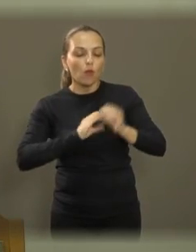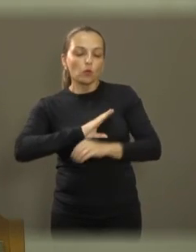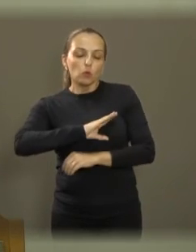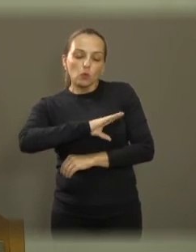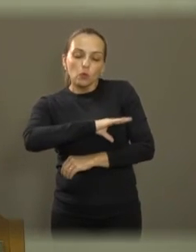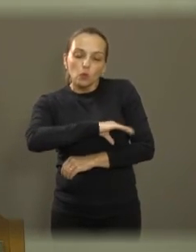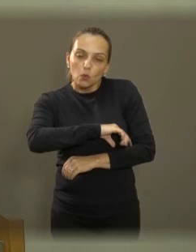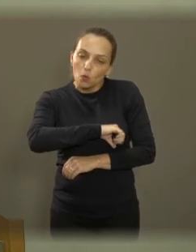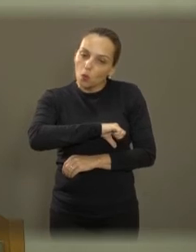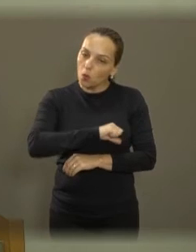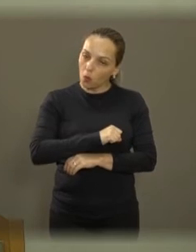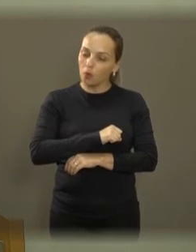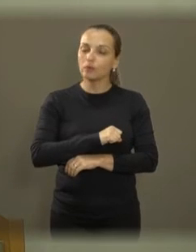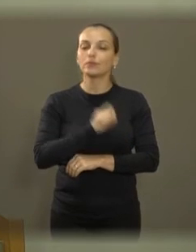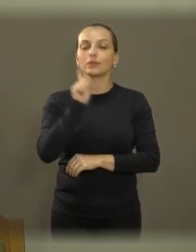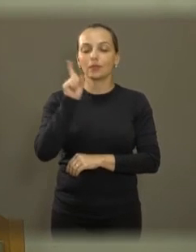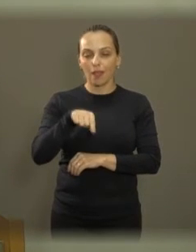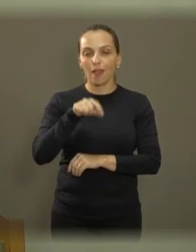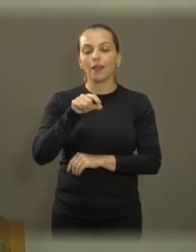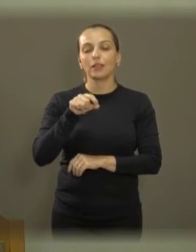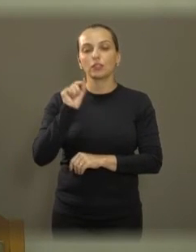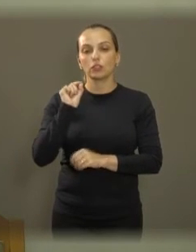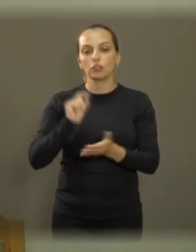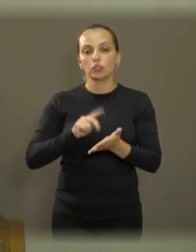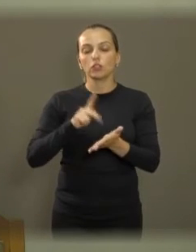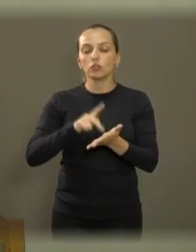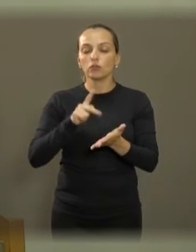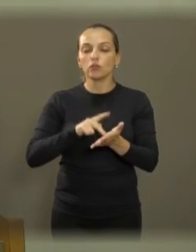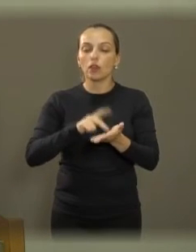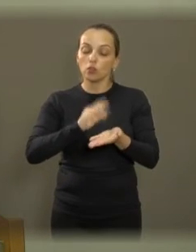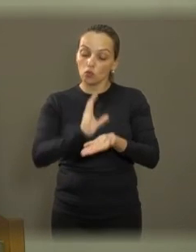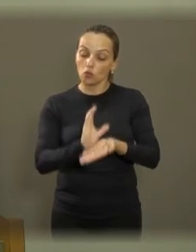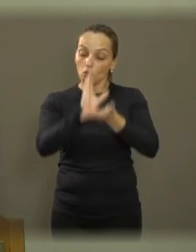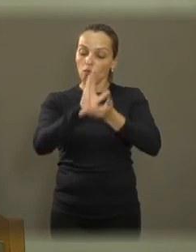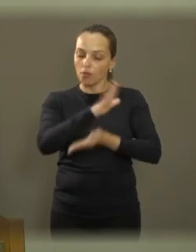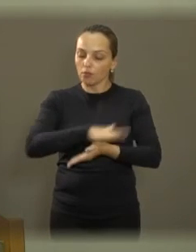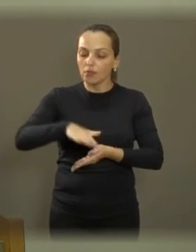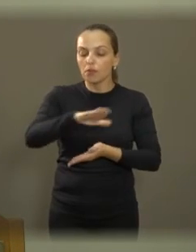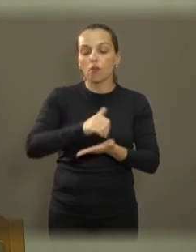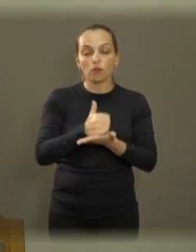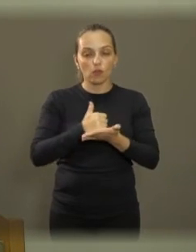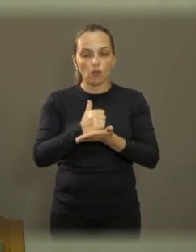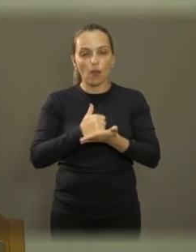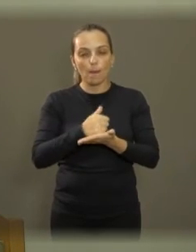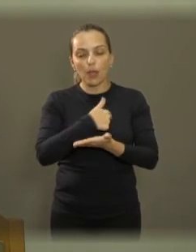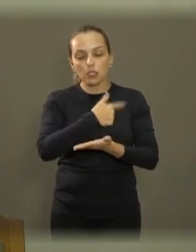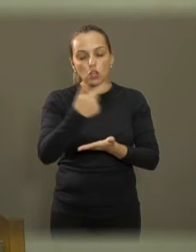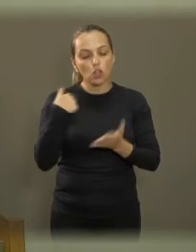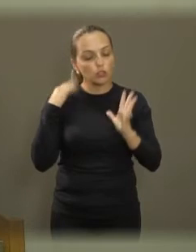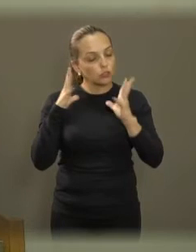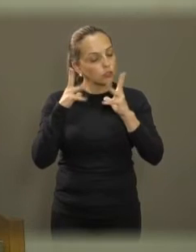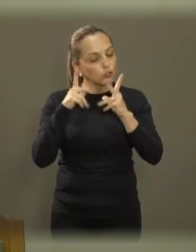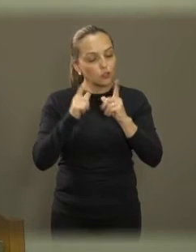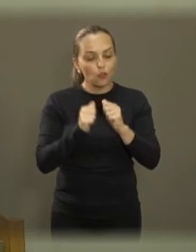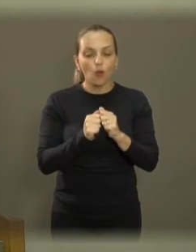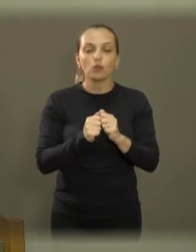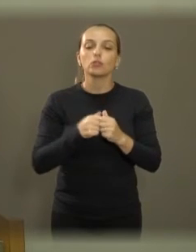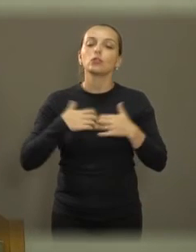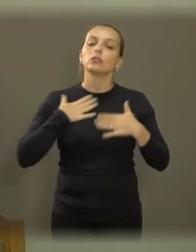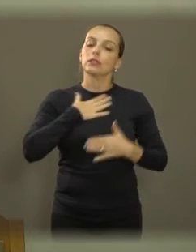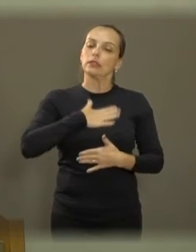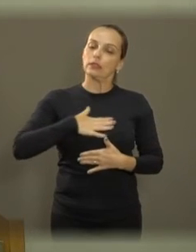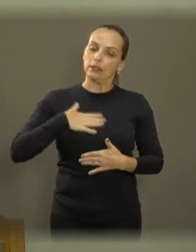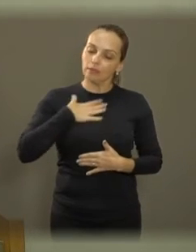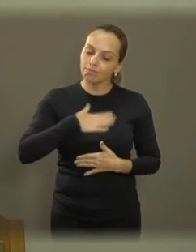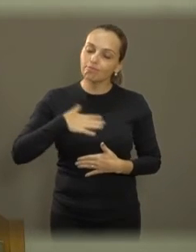e isso também, acredito que deixa o Conselho Regional de Farmácia, todos nós aqui, muito satisfeitos também de estar homenageando uma